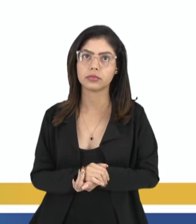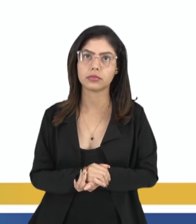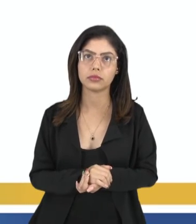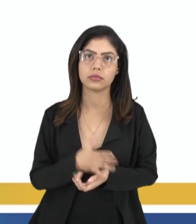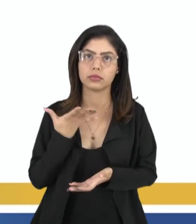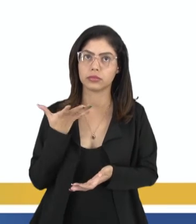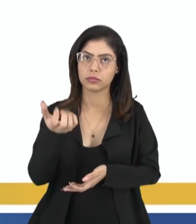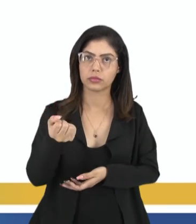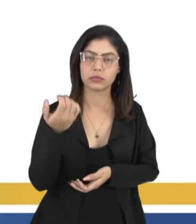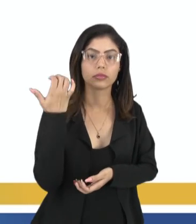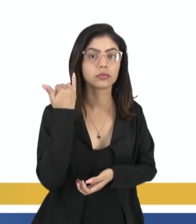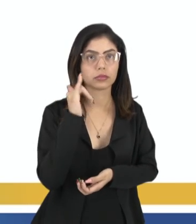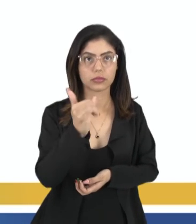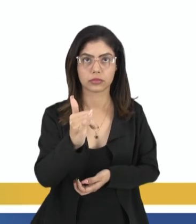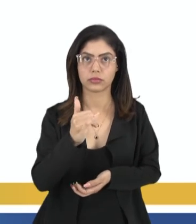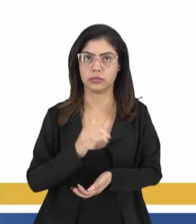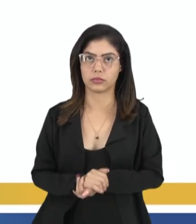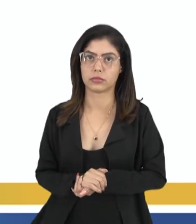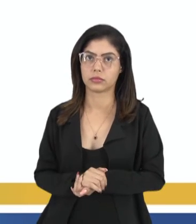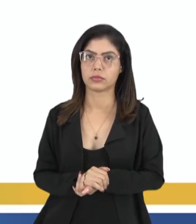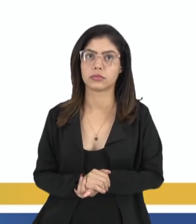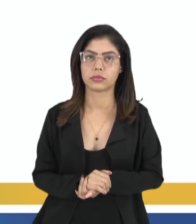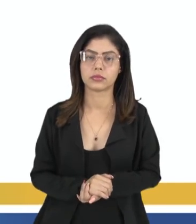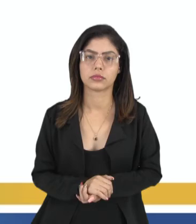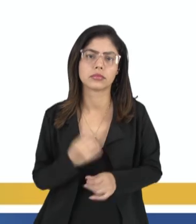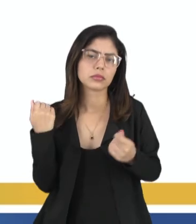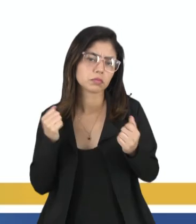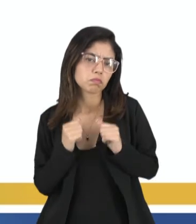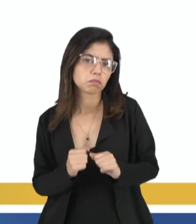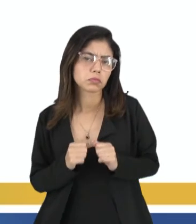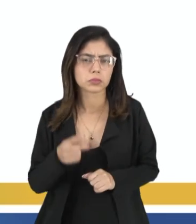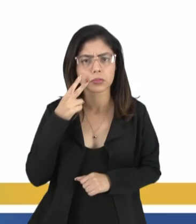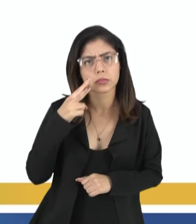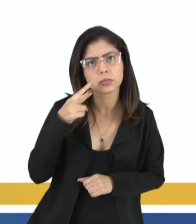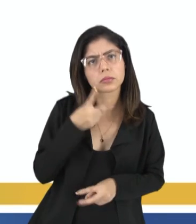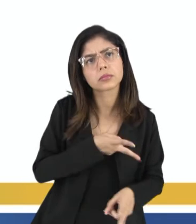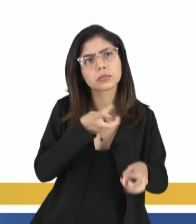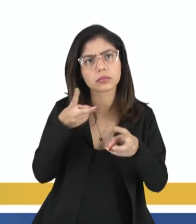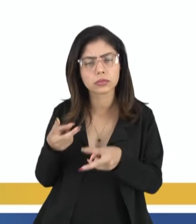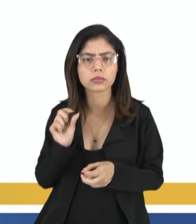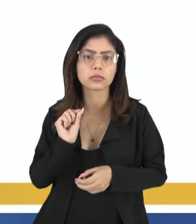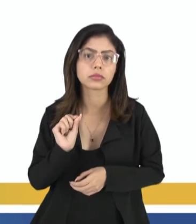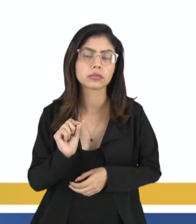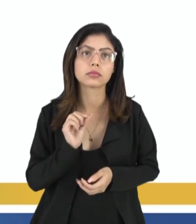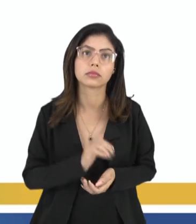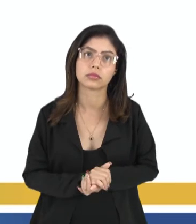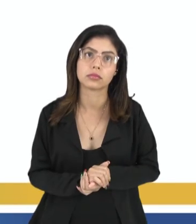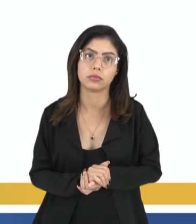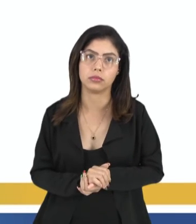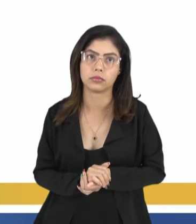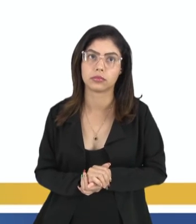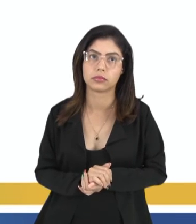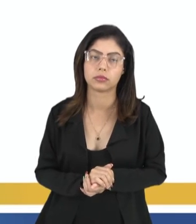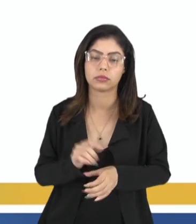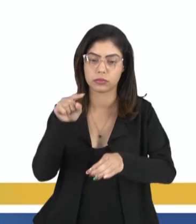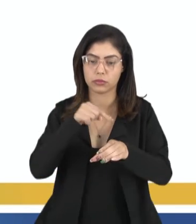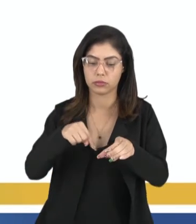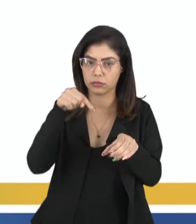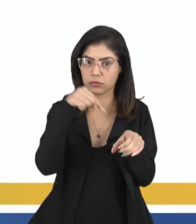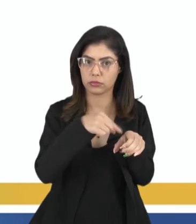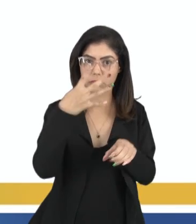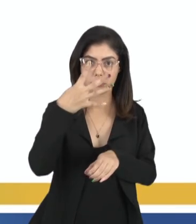que recebe elétrons. E o que a gente pode observar aqui, ó? A gente pode observar que no núcleo tem